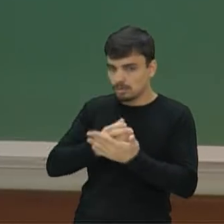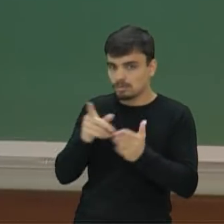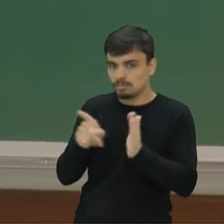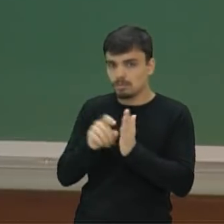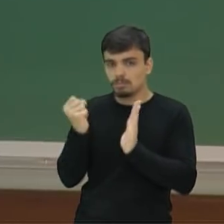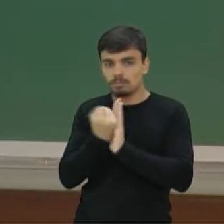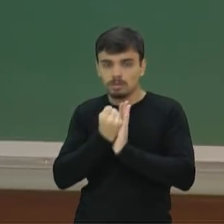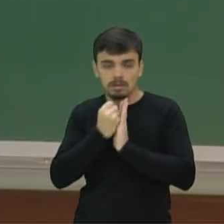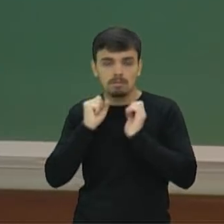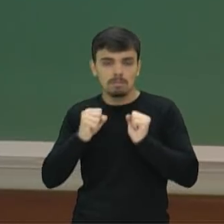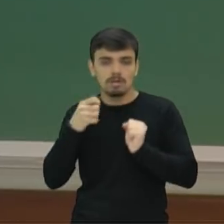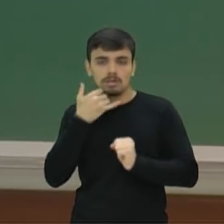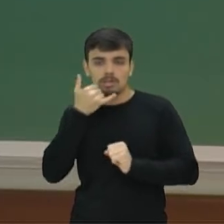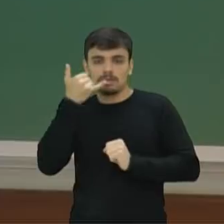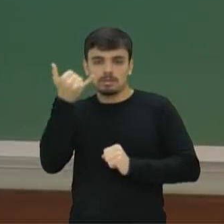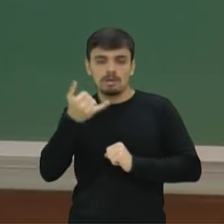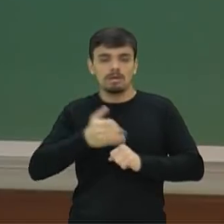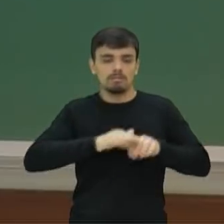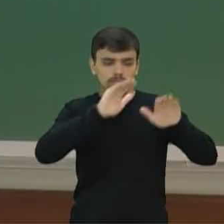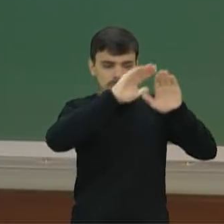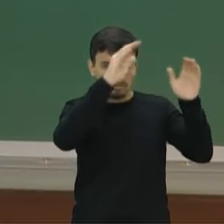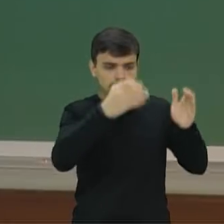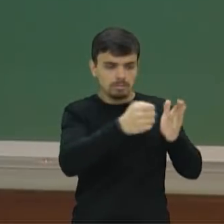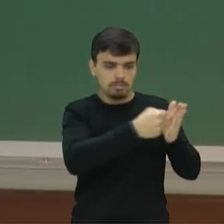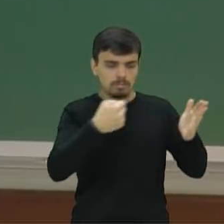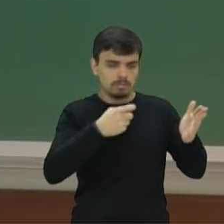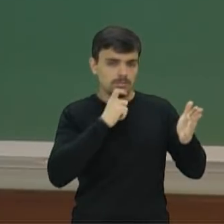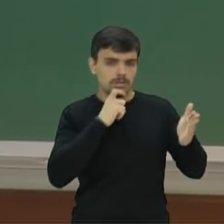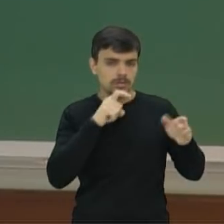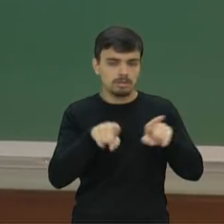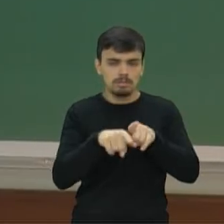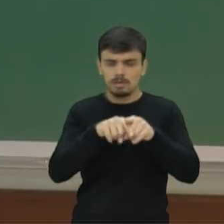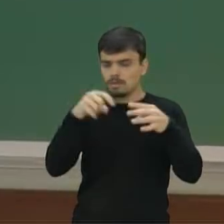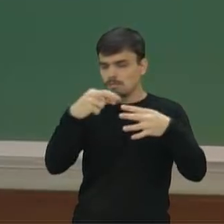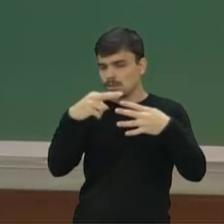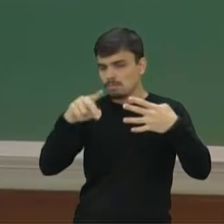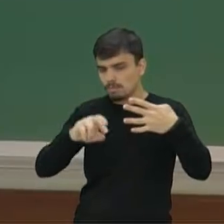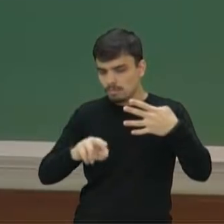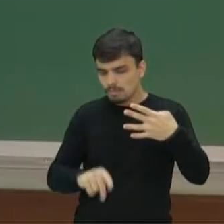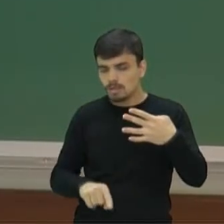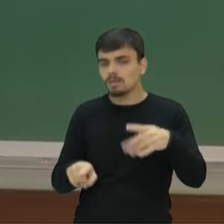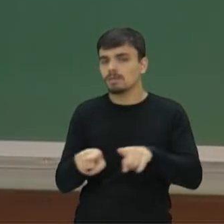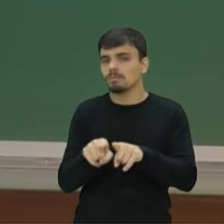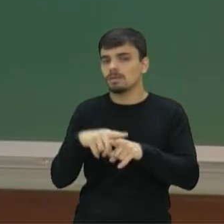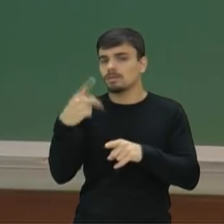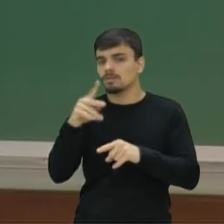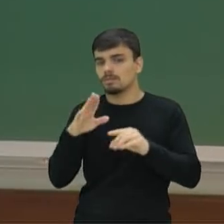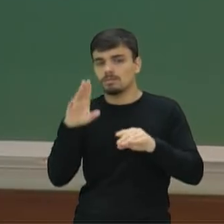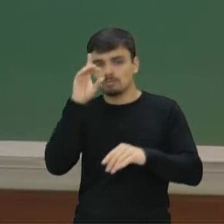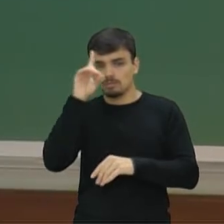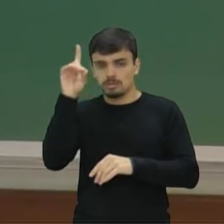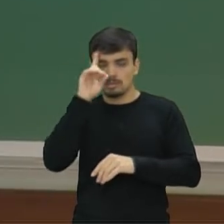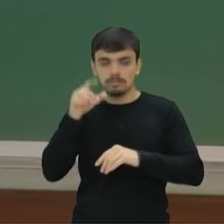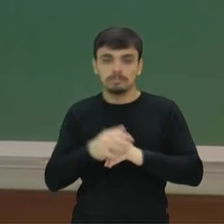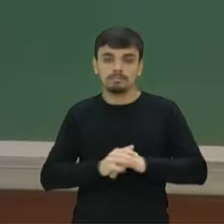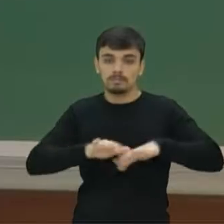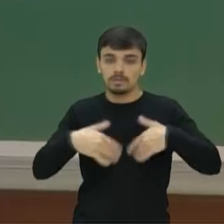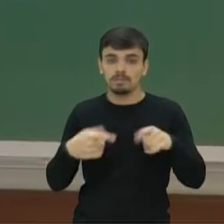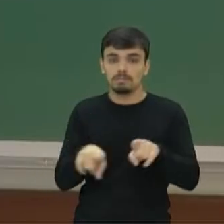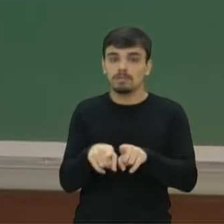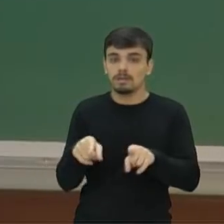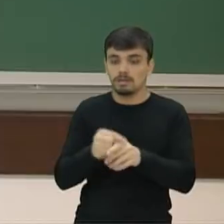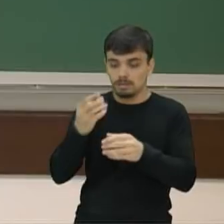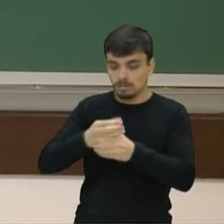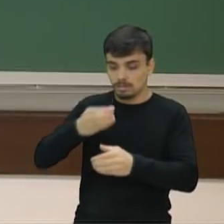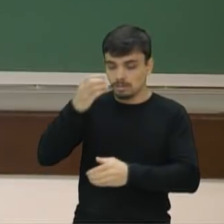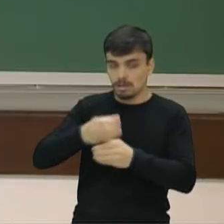Pode ser um telefone celular, numa geladeira, máquina de lavar roupa, num automóvel ou em qualquer item do seu cotidiano, inclusive uma garrafa